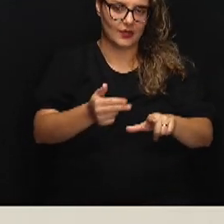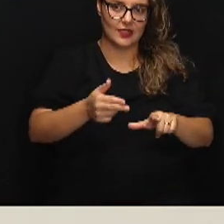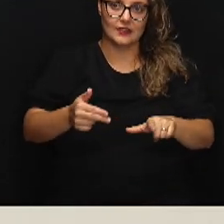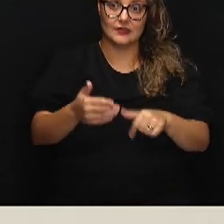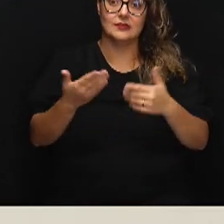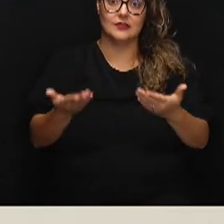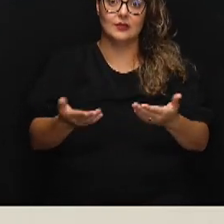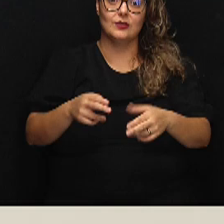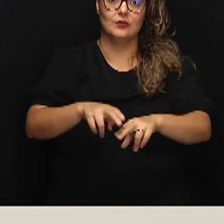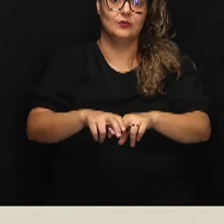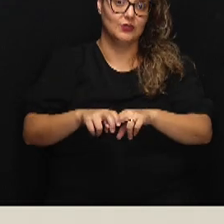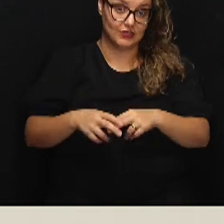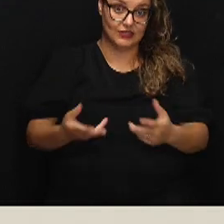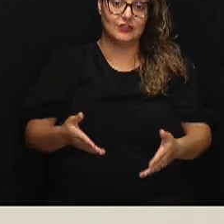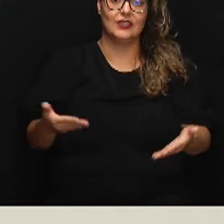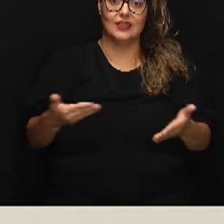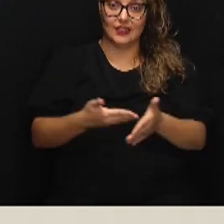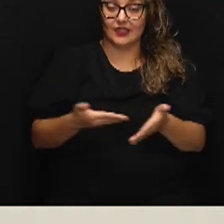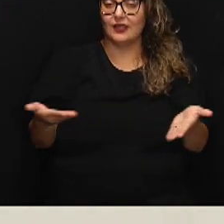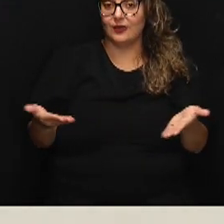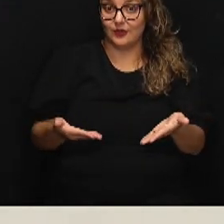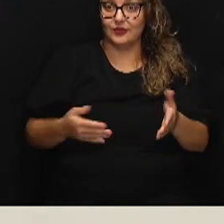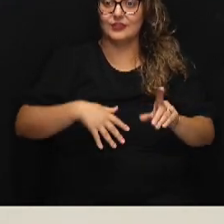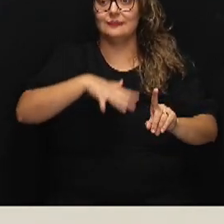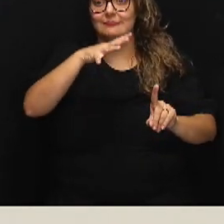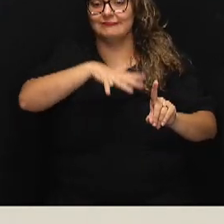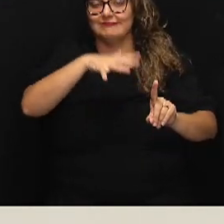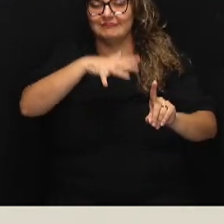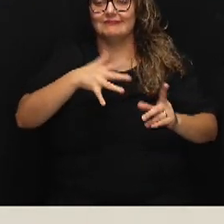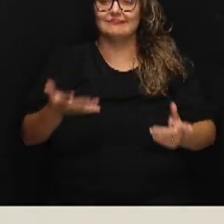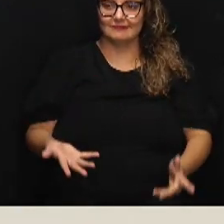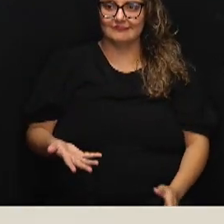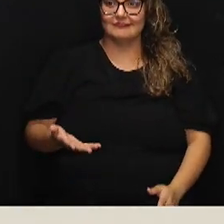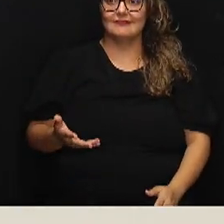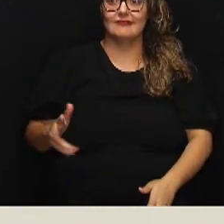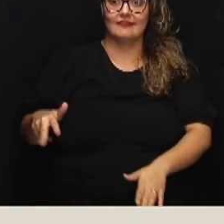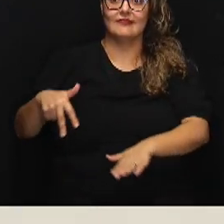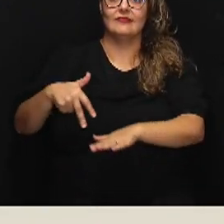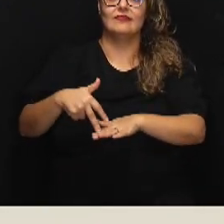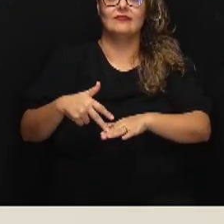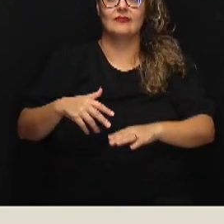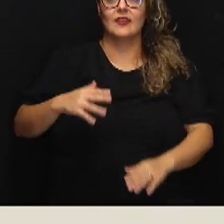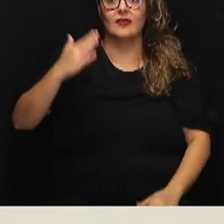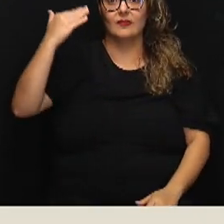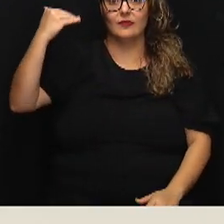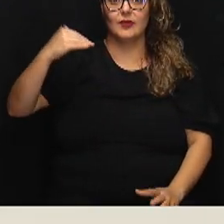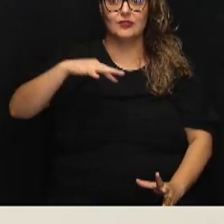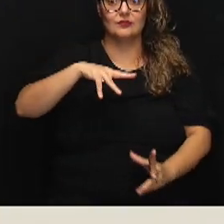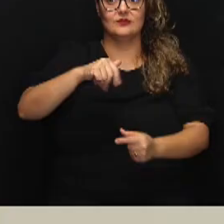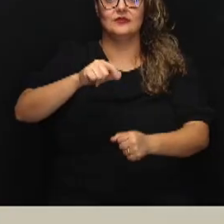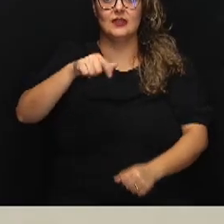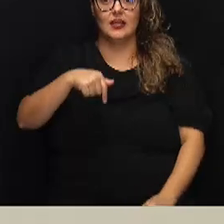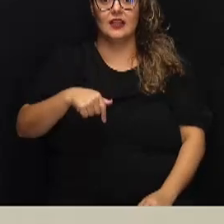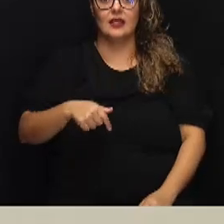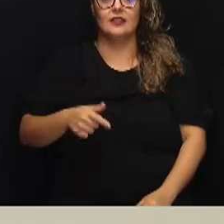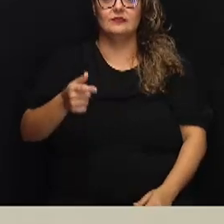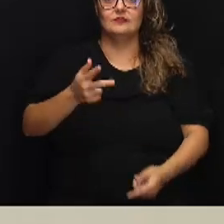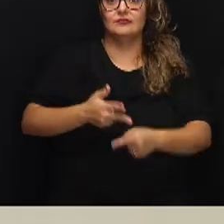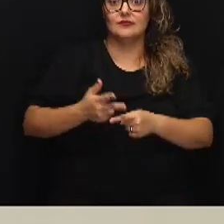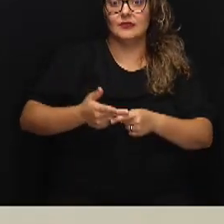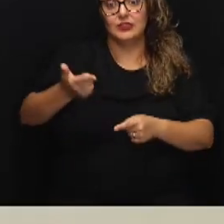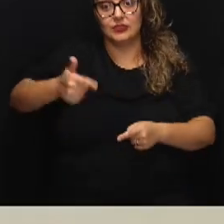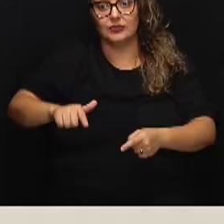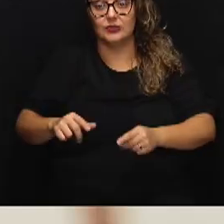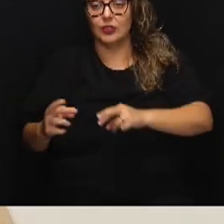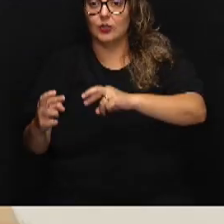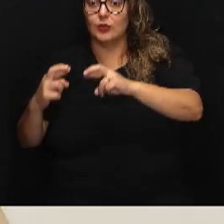por isso que ele até hoje ainda é reverenciado. O personagem que o projetou mundialmente ainda é reeditado e apreciado no